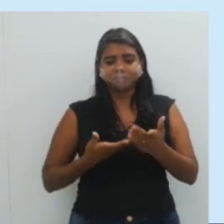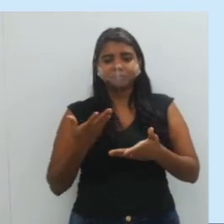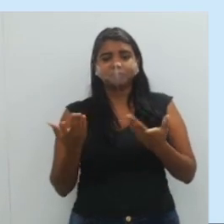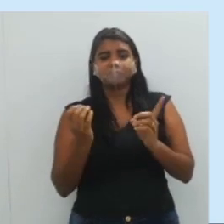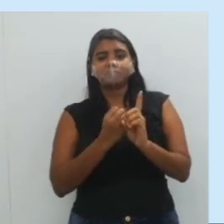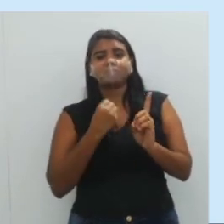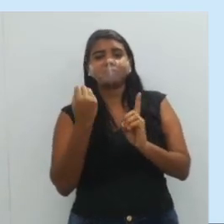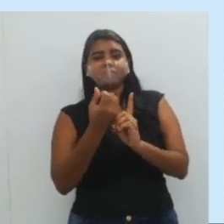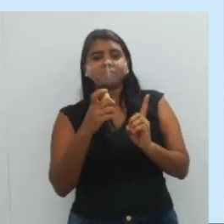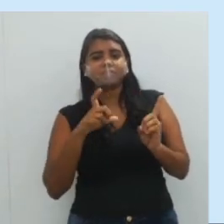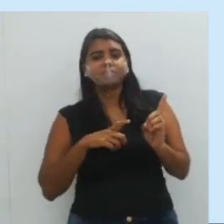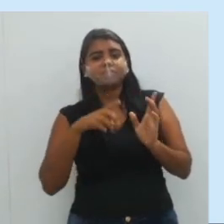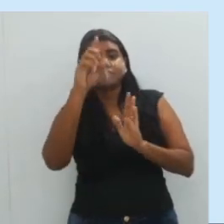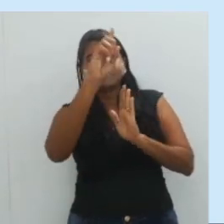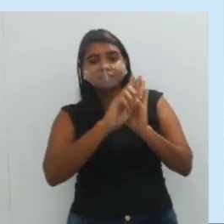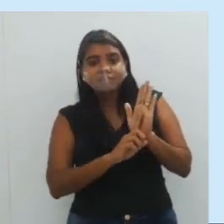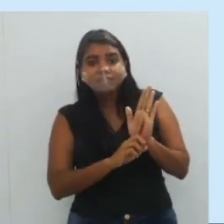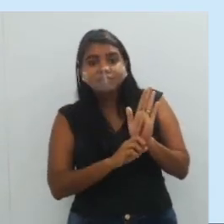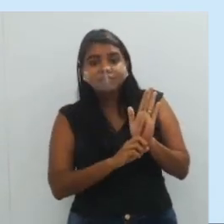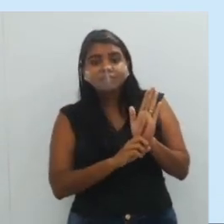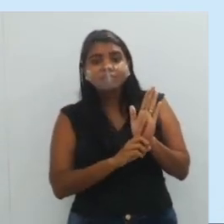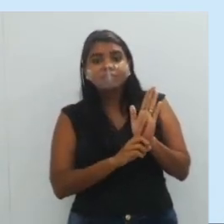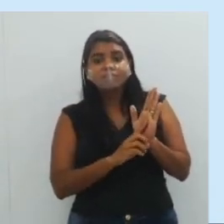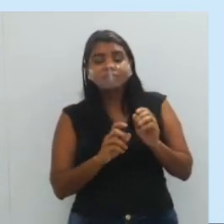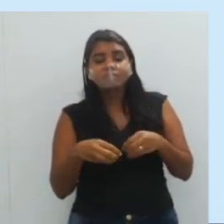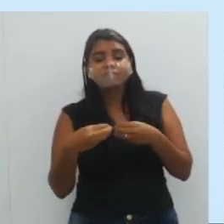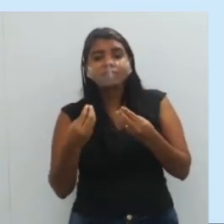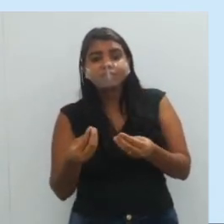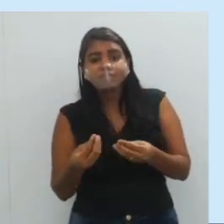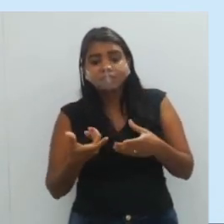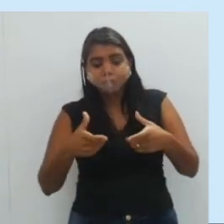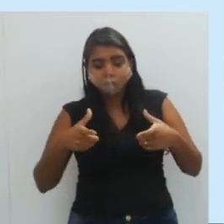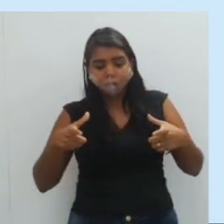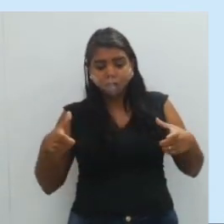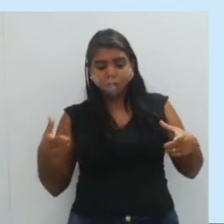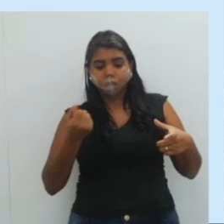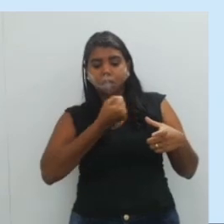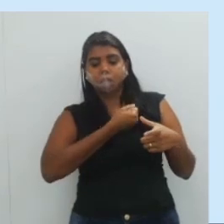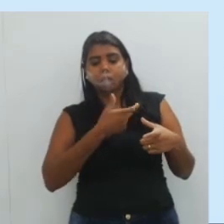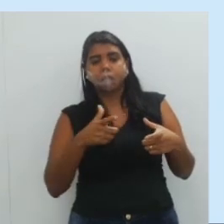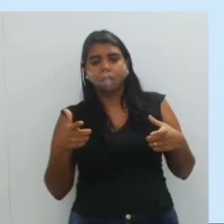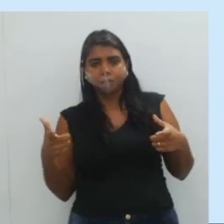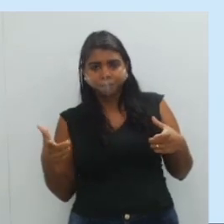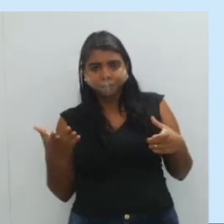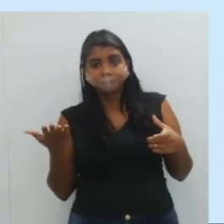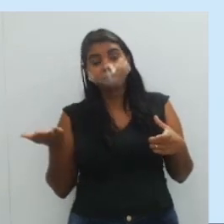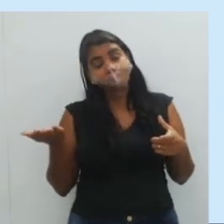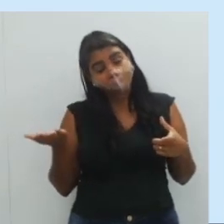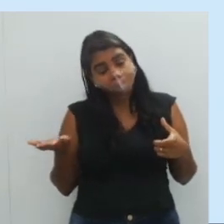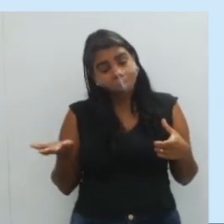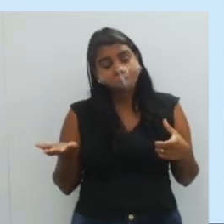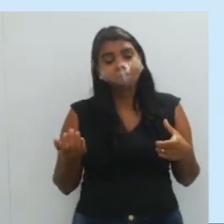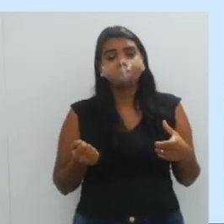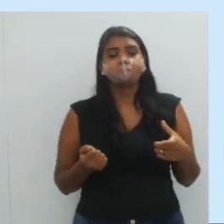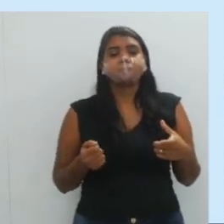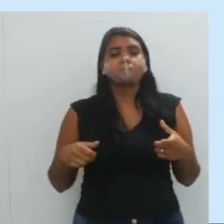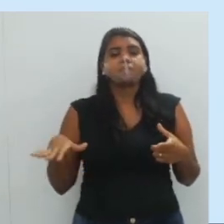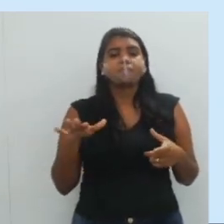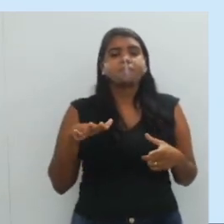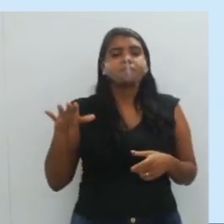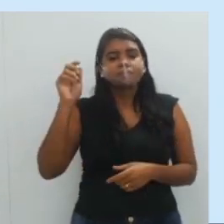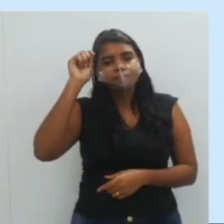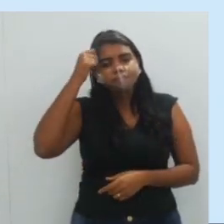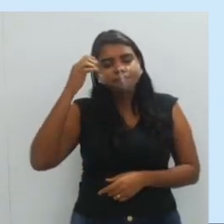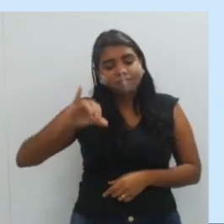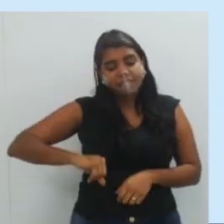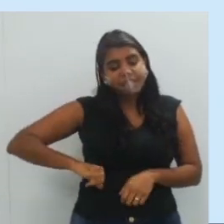privilégio social, de ter o seu direito social. Vejam, uma grande população numericamente, na questão numericamente,